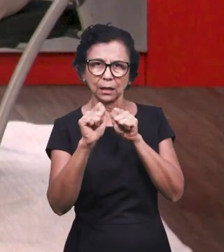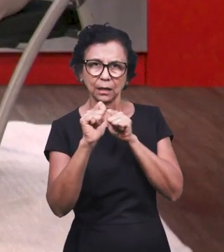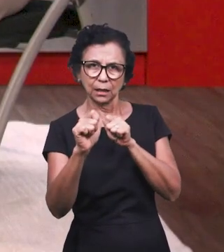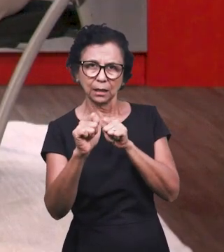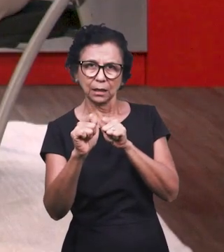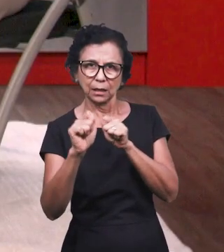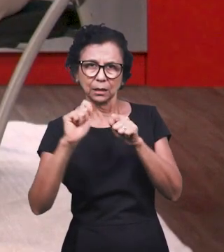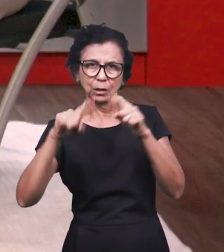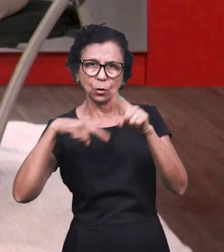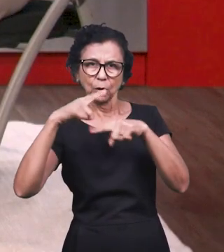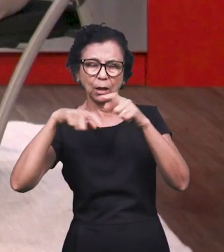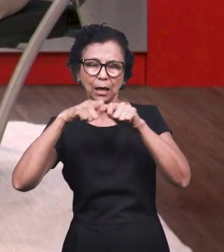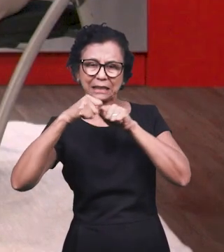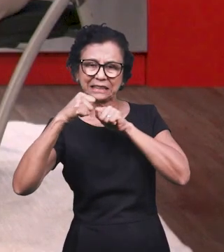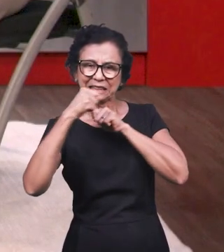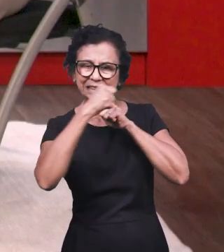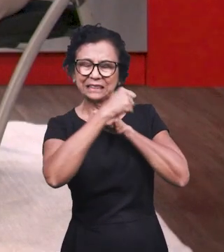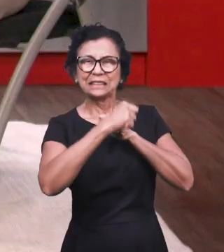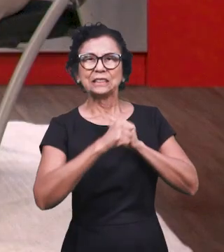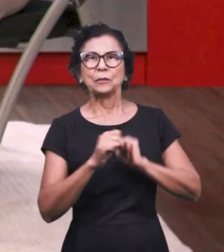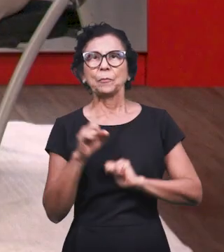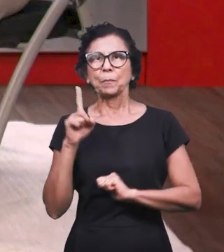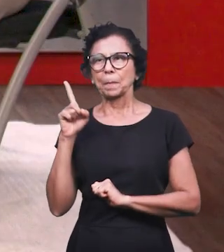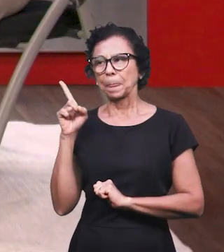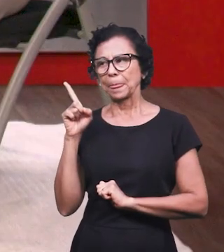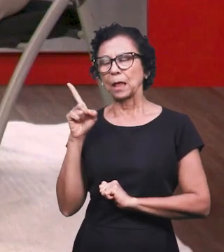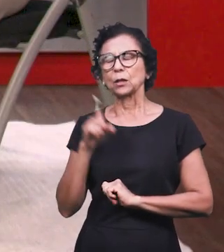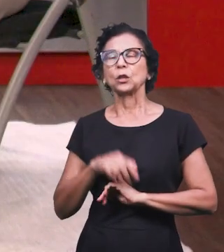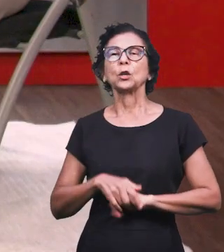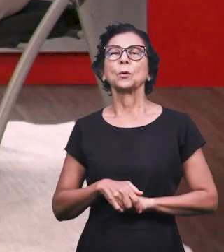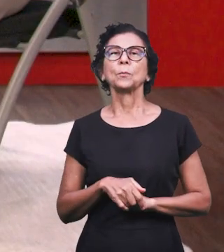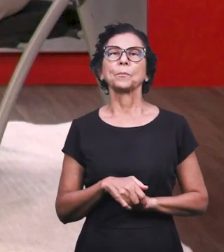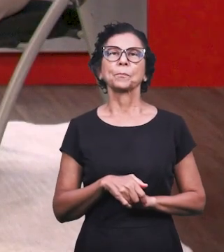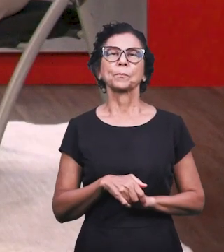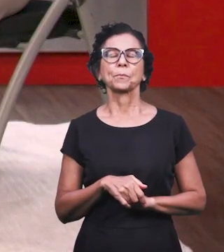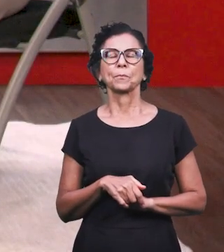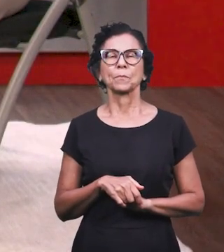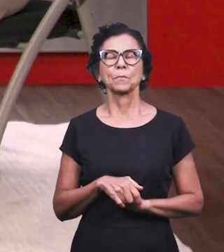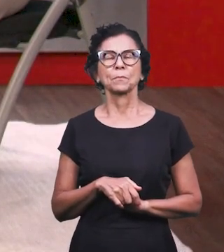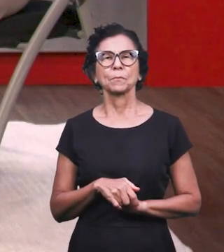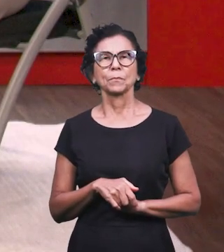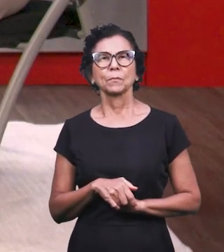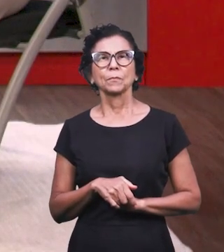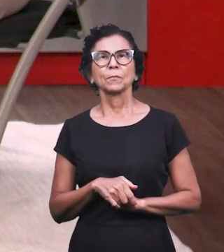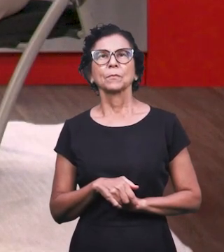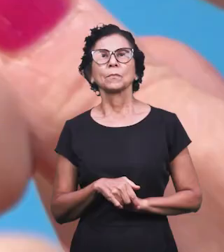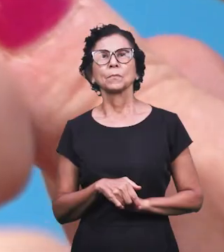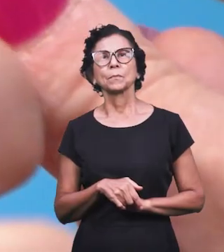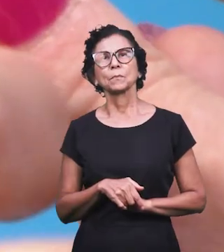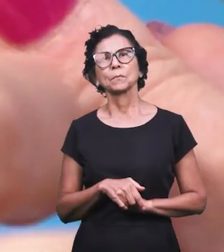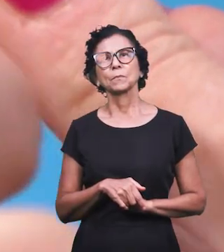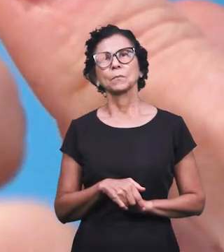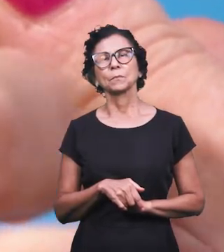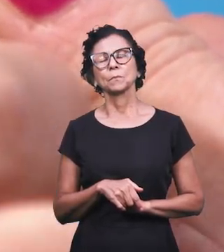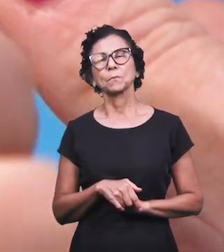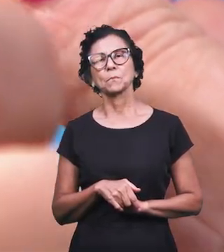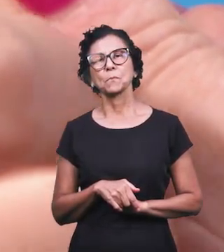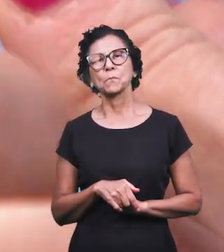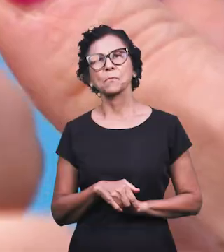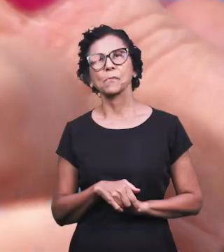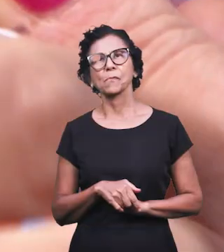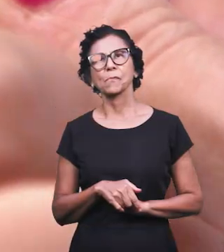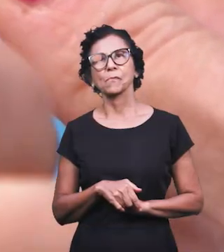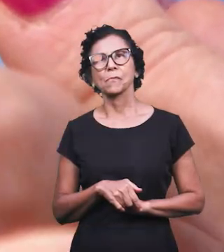vamos lá. O que que você tem que fazer? Fazer como se fosse um C, abraçando o dente aqui. Eu tenho um provisório aqui. E